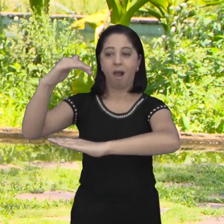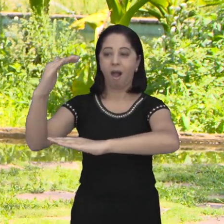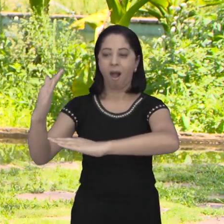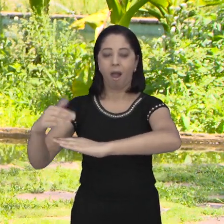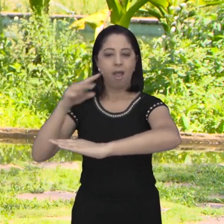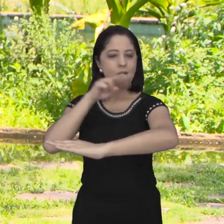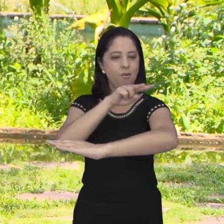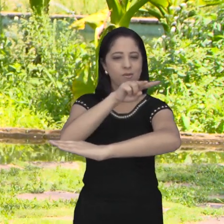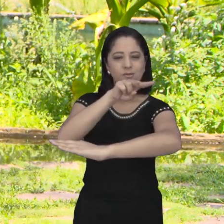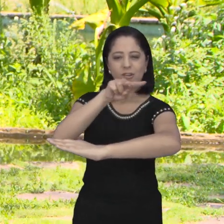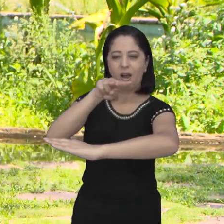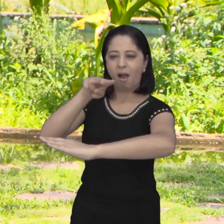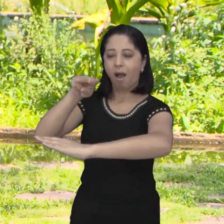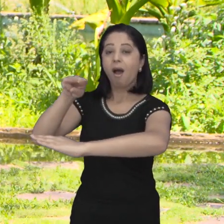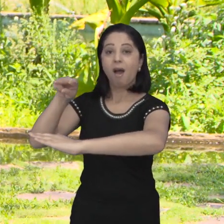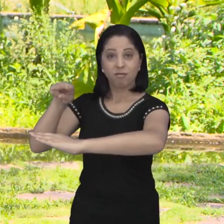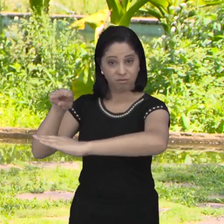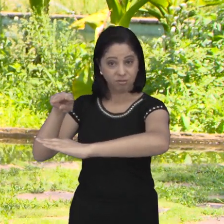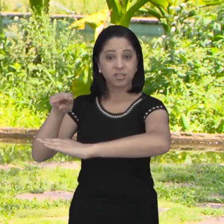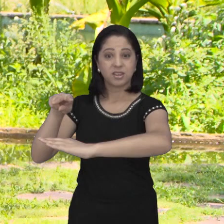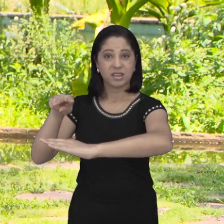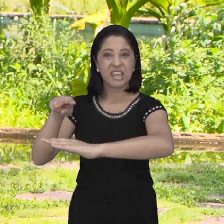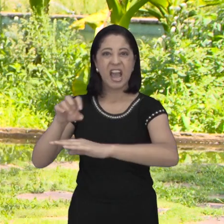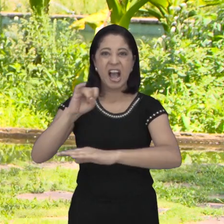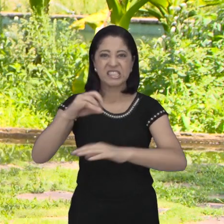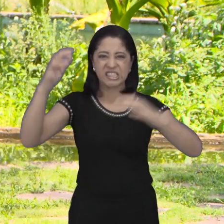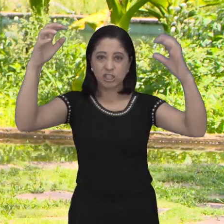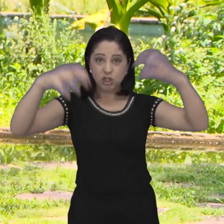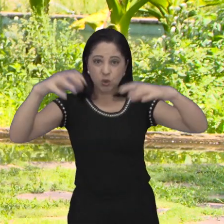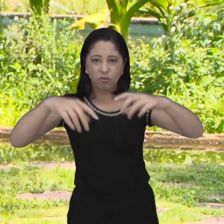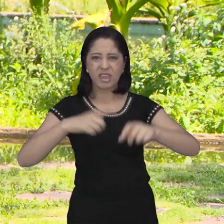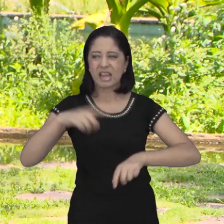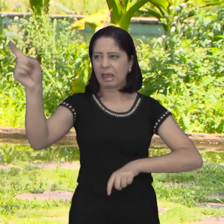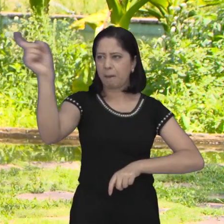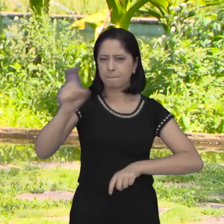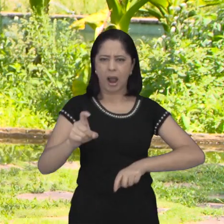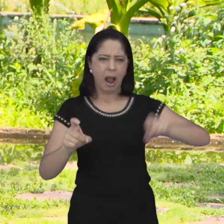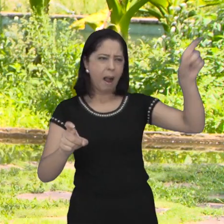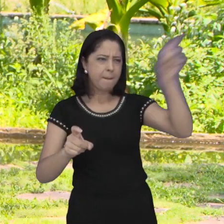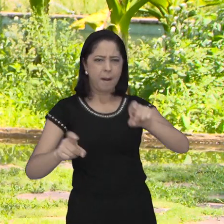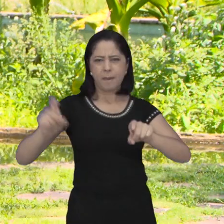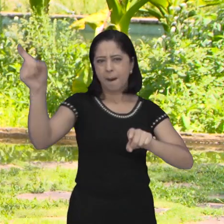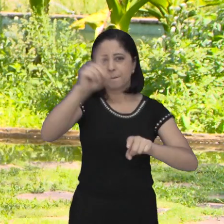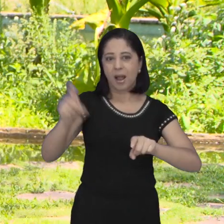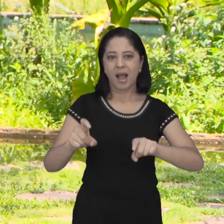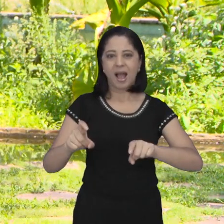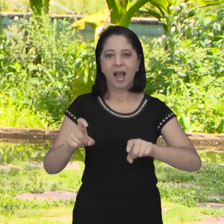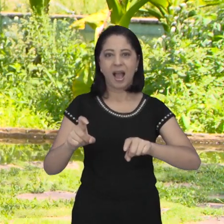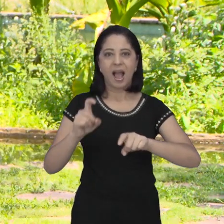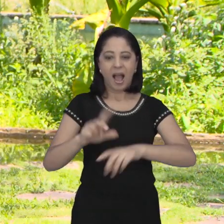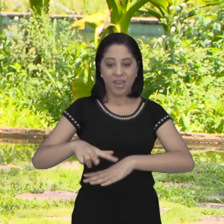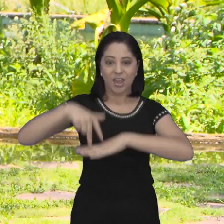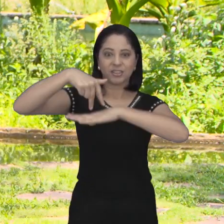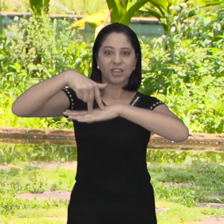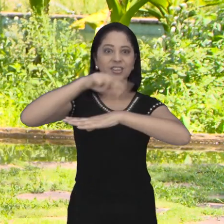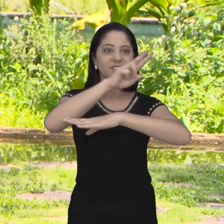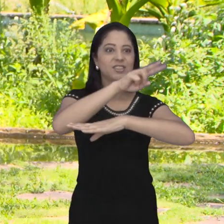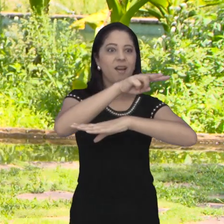E aí o que vestiria, imagina, o que se tinham nas casas